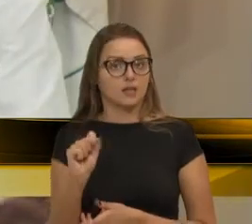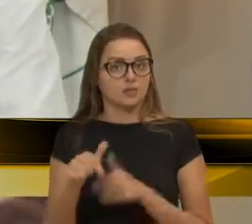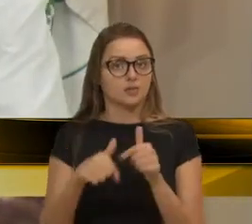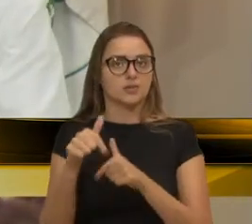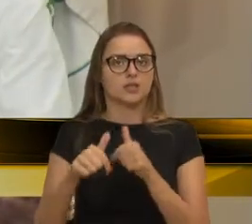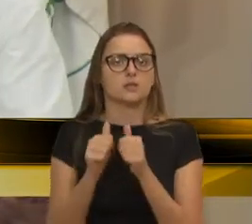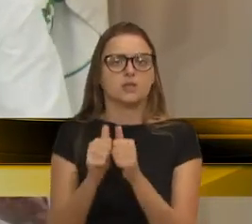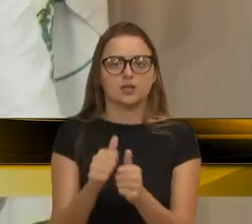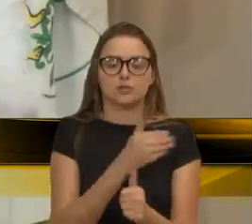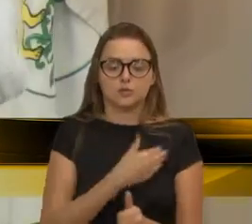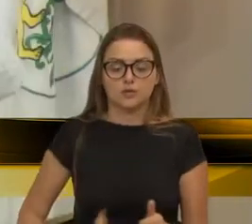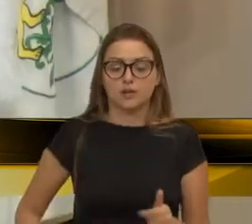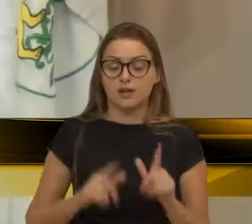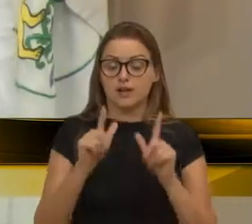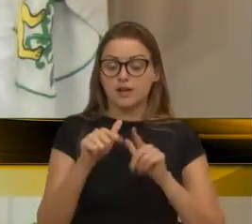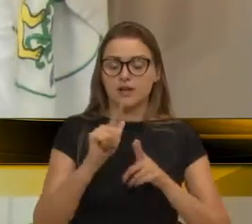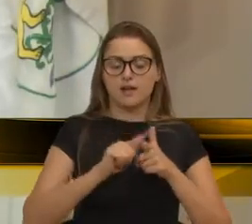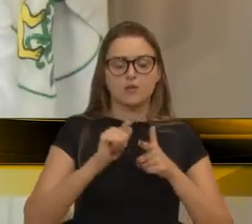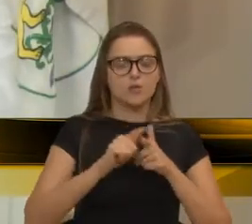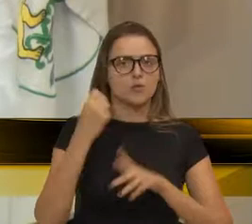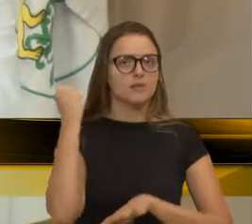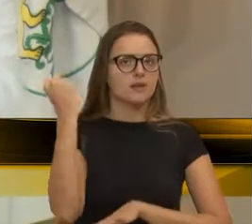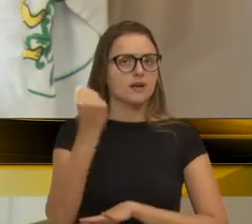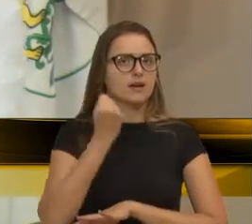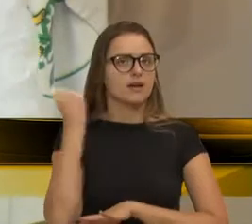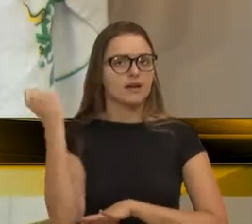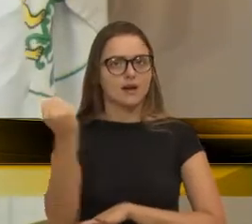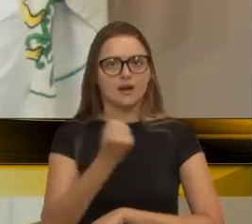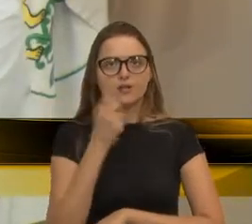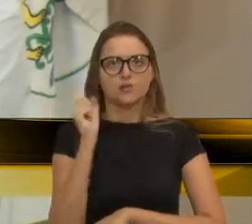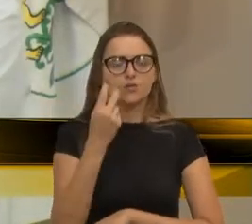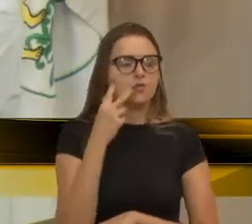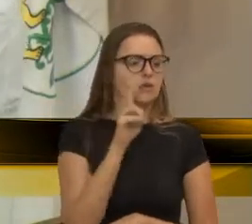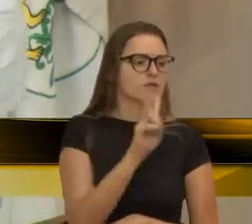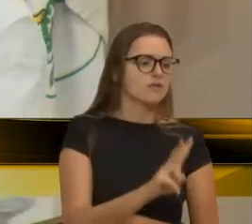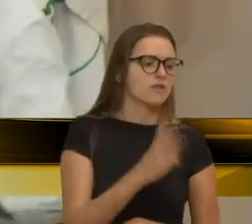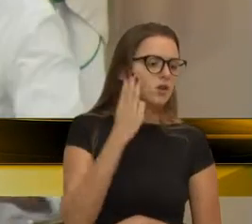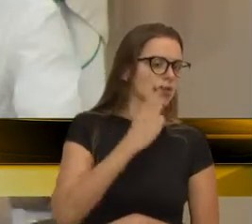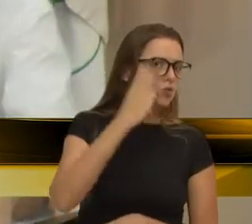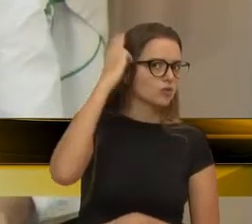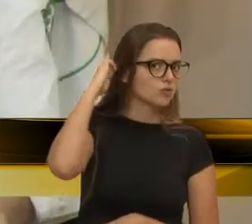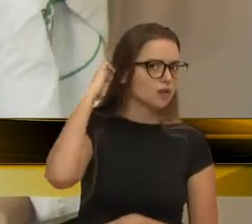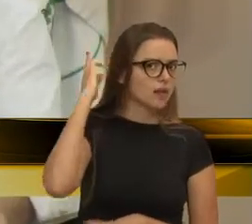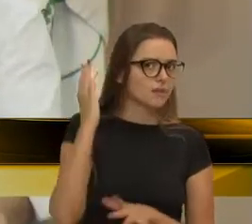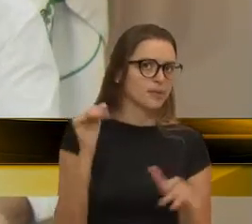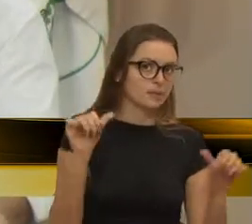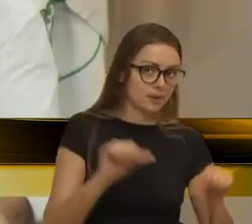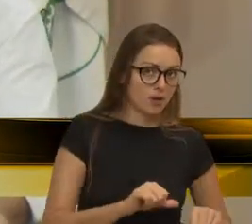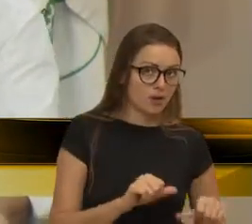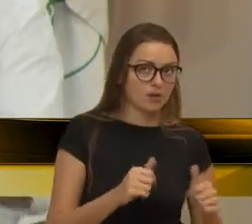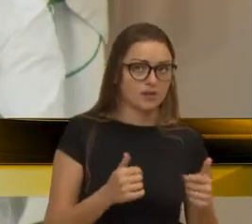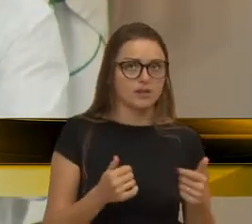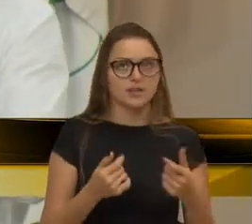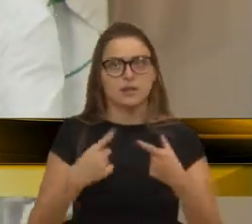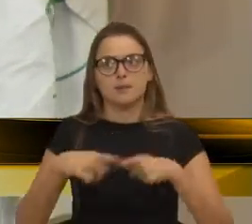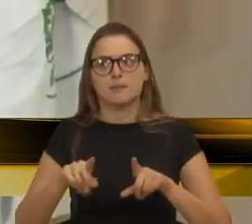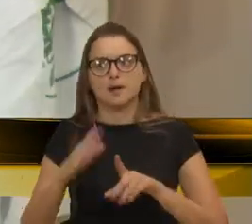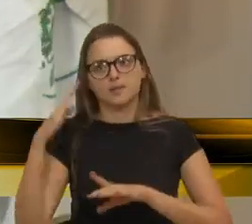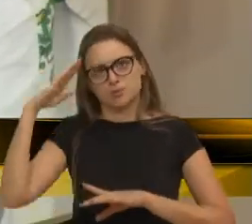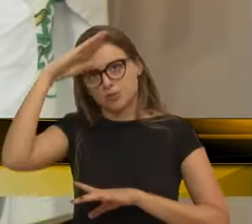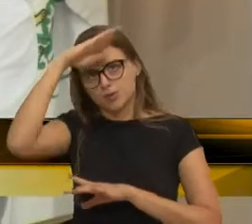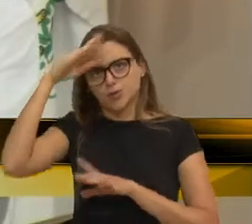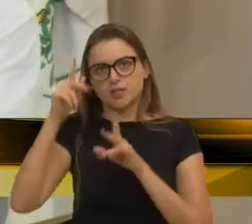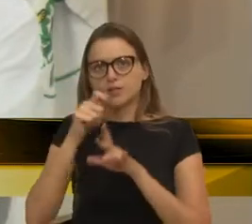muito grave e o que nós estamos vendo é um Temer piorado, porém com popularidade. Então o Brasil chegou